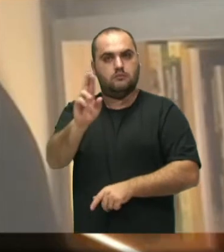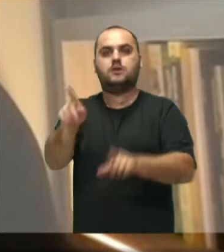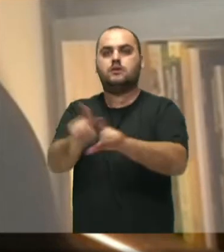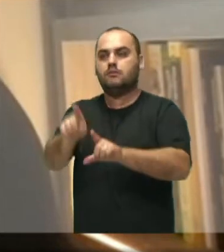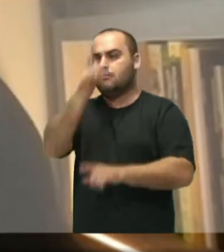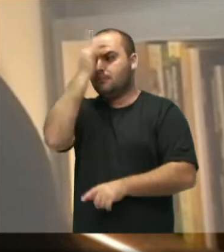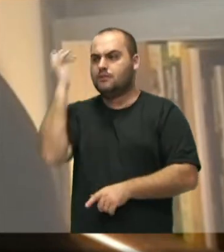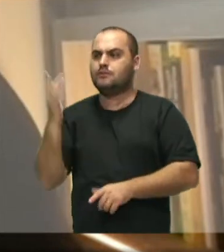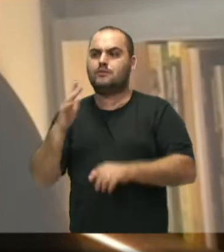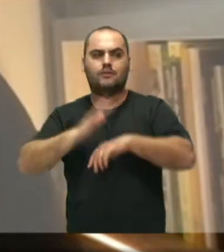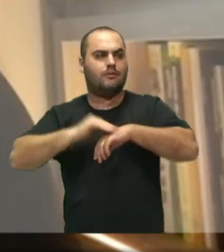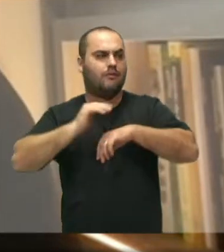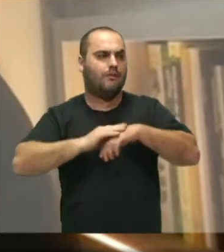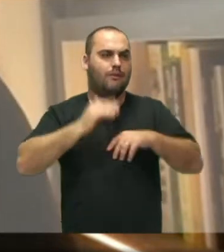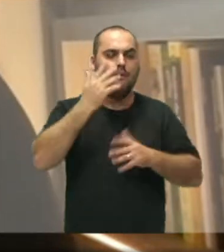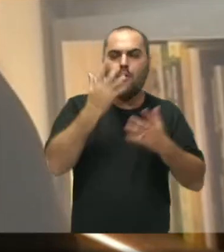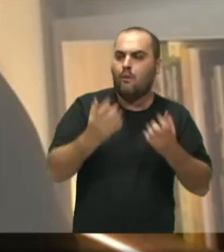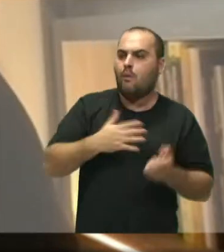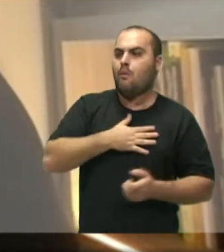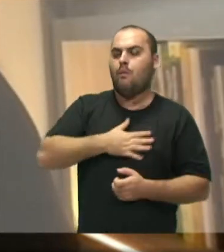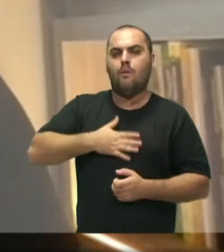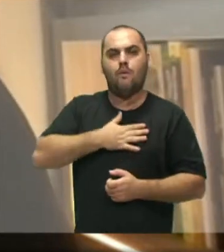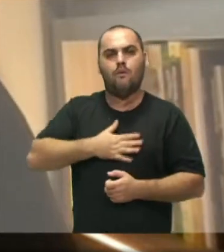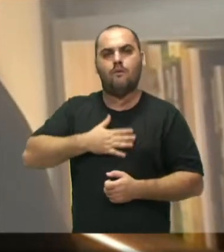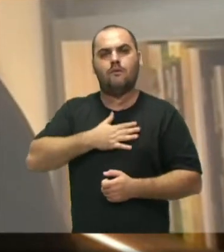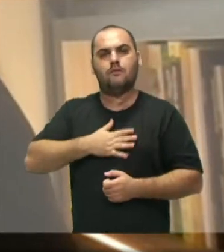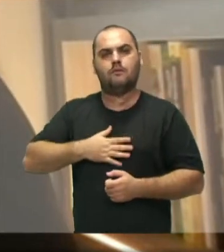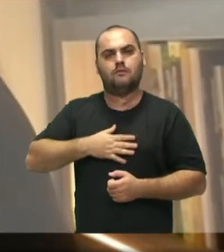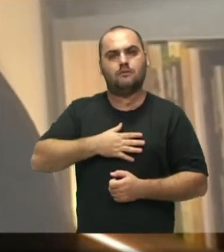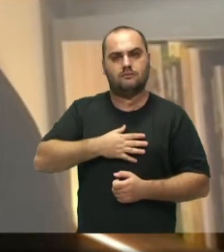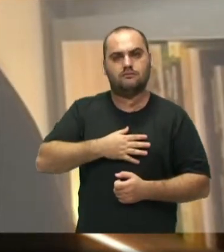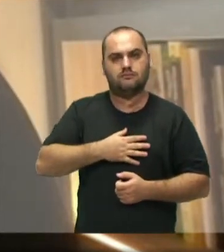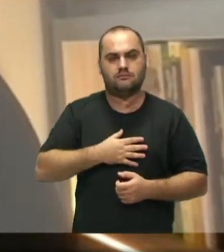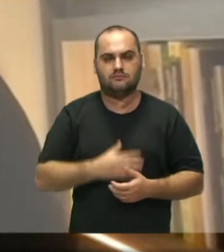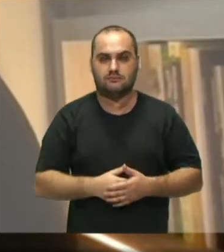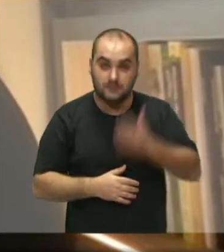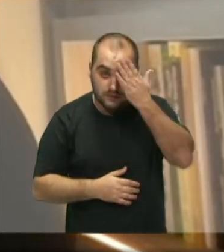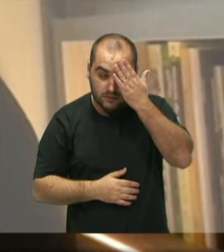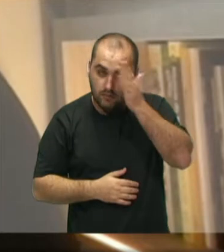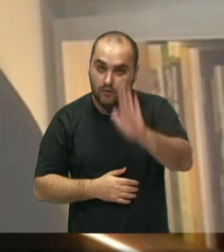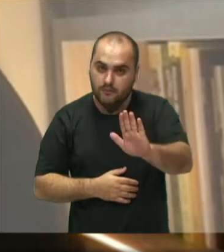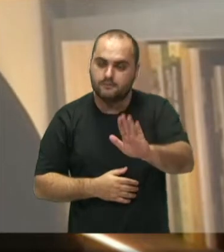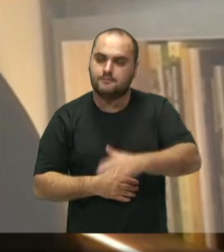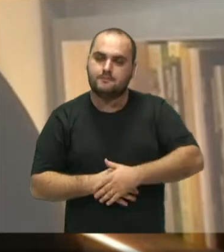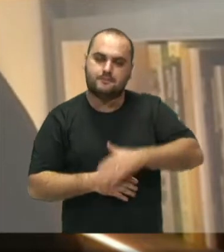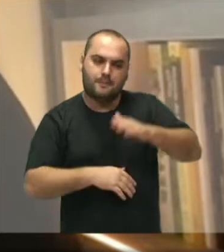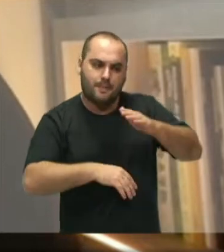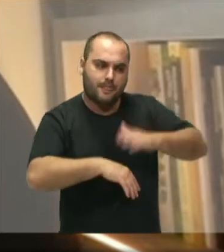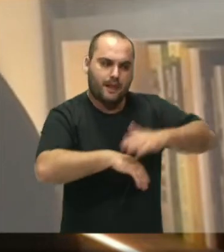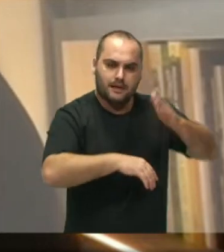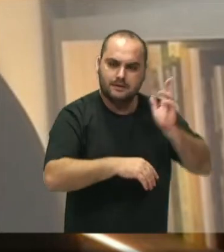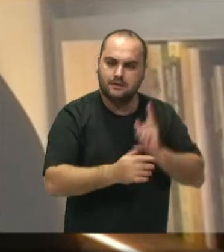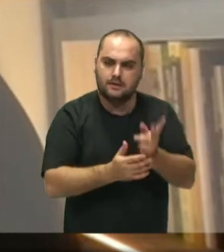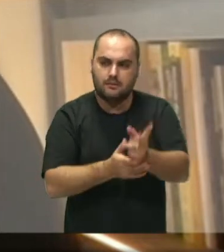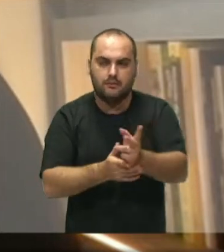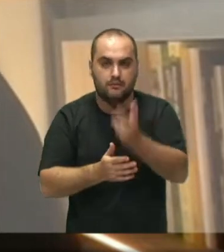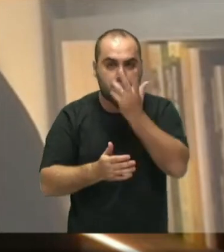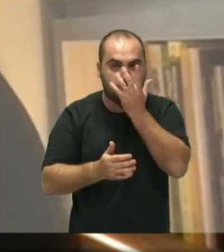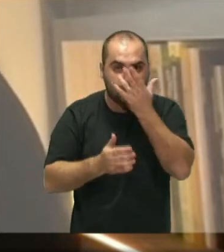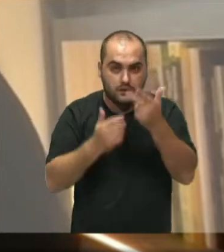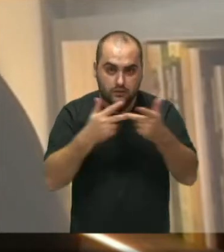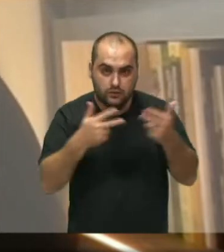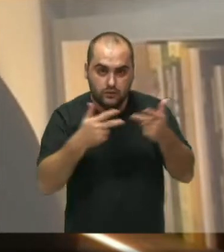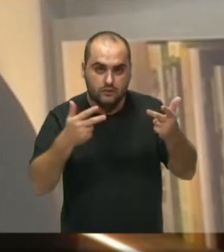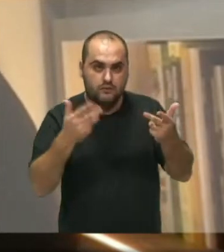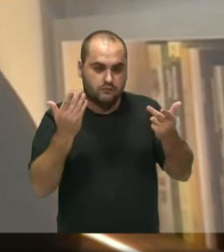dos simpatizantes a para frequentar a praia com seu bichinho de estimação sabe que cada vez mais o mal de estimação